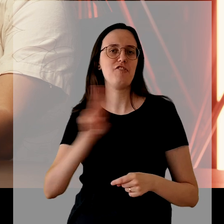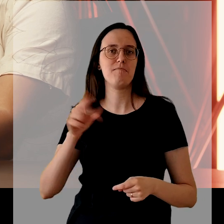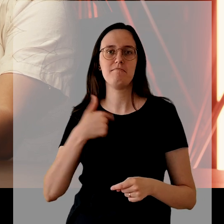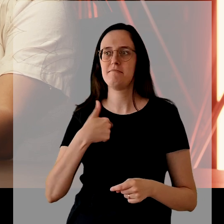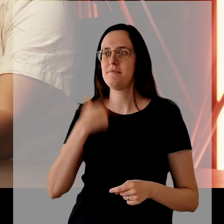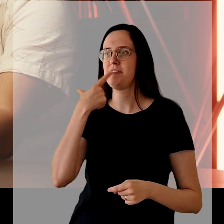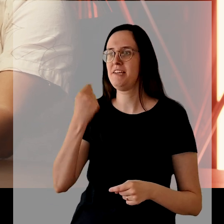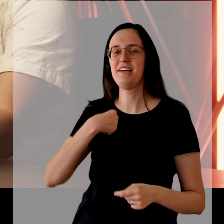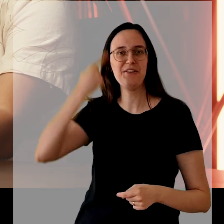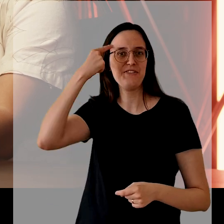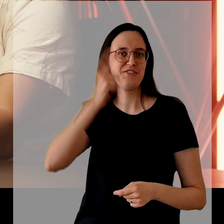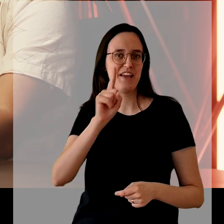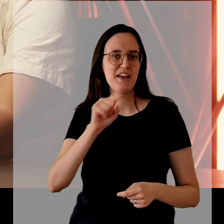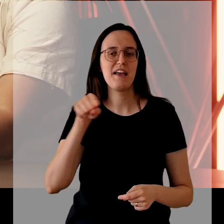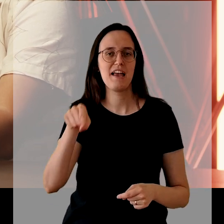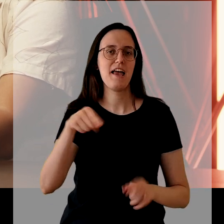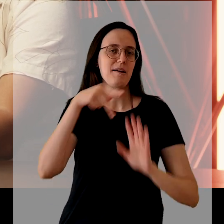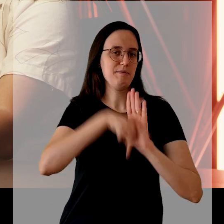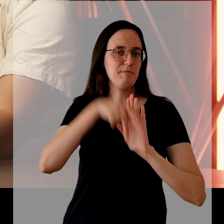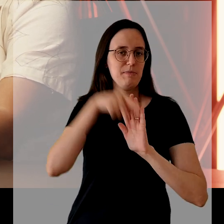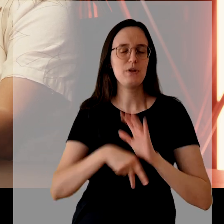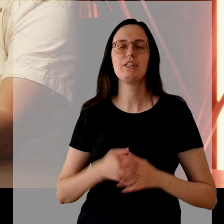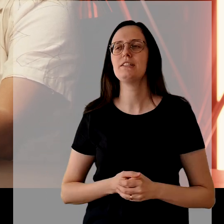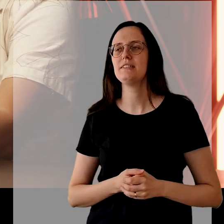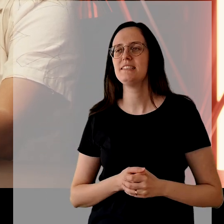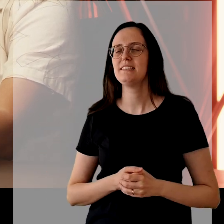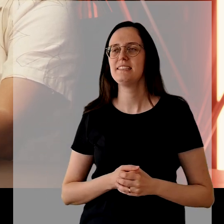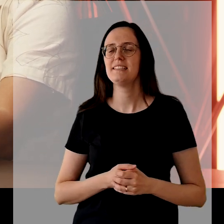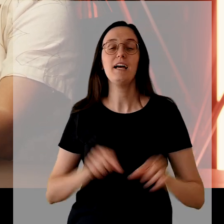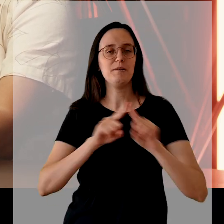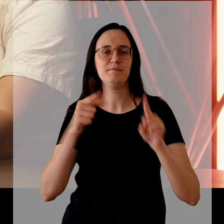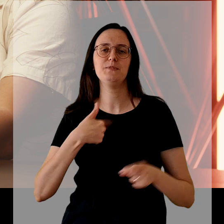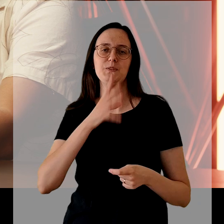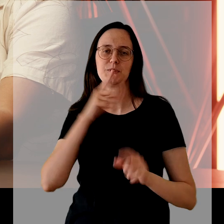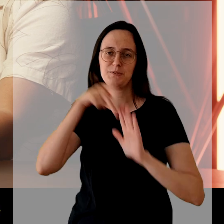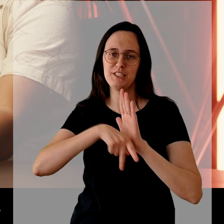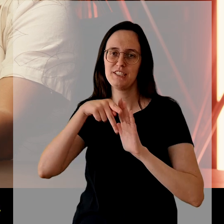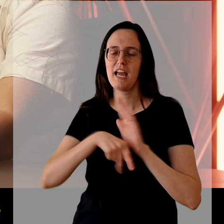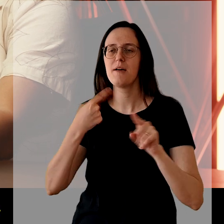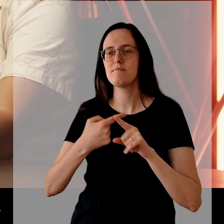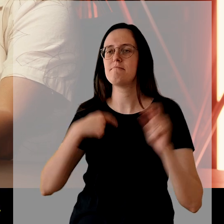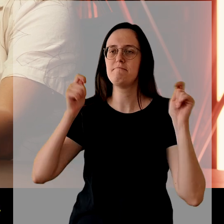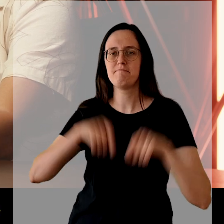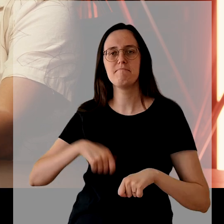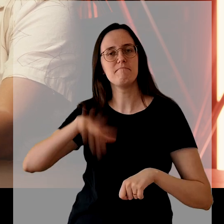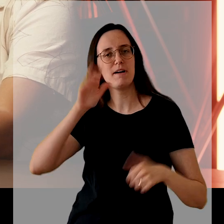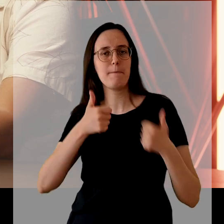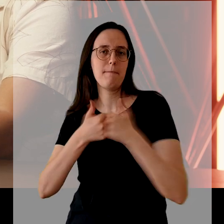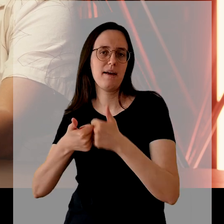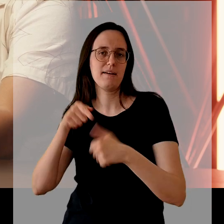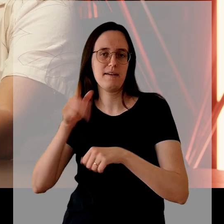o nome, né? Que eu seria escolhido para fazer o projeto. Mas eu conheci o projeto, porque eu tinha essa proximidade com